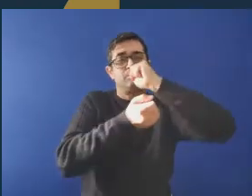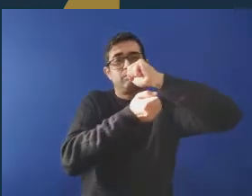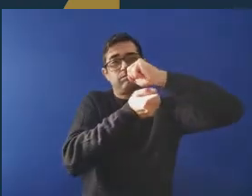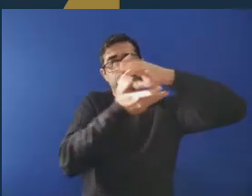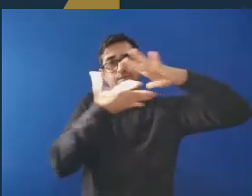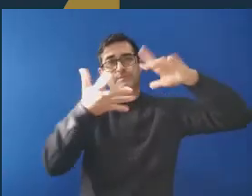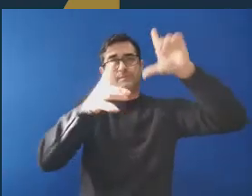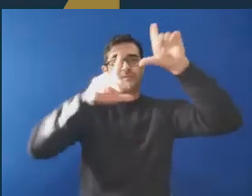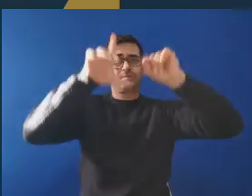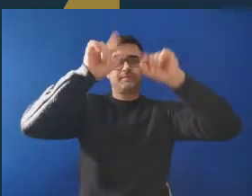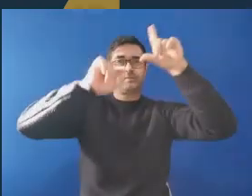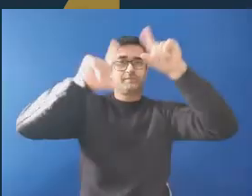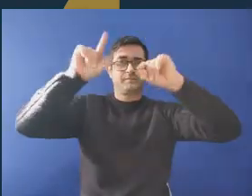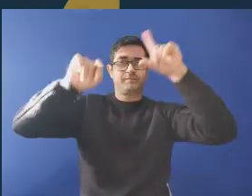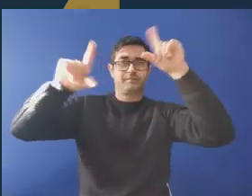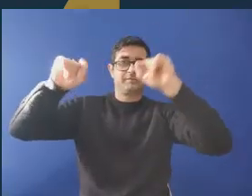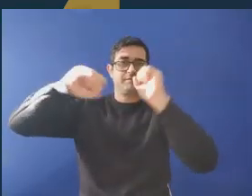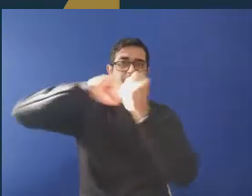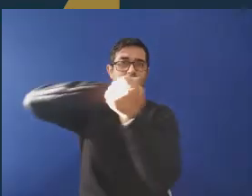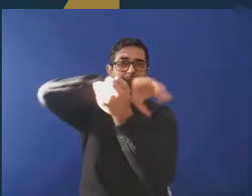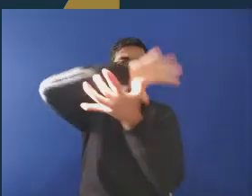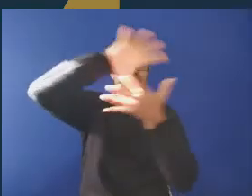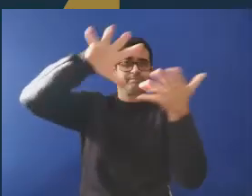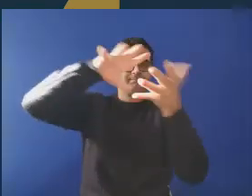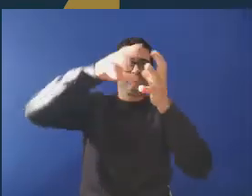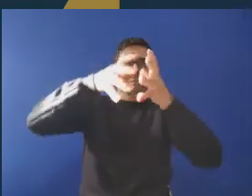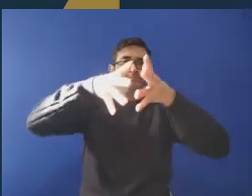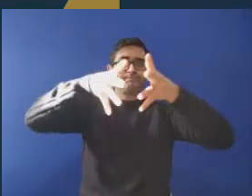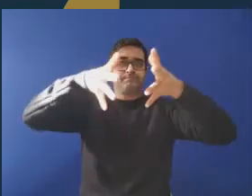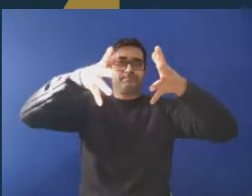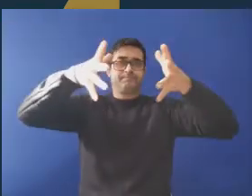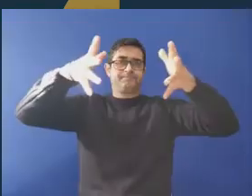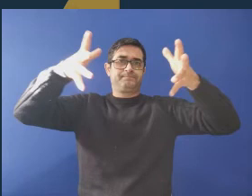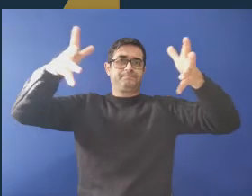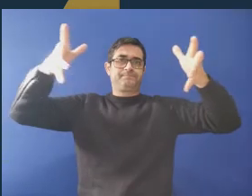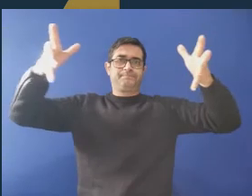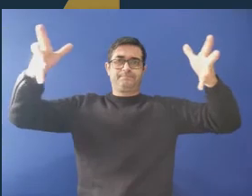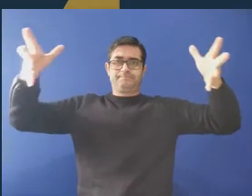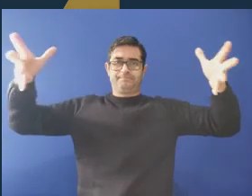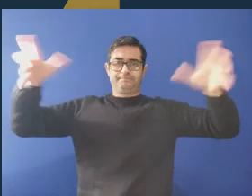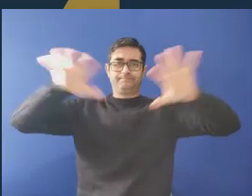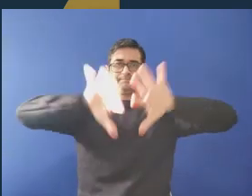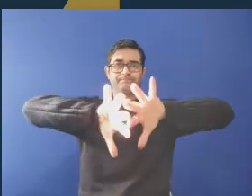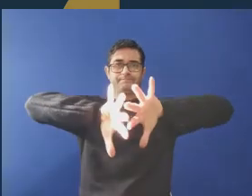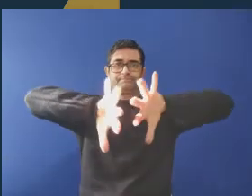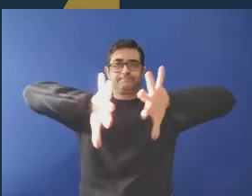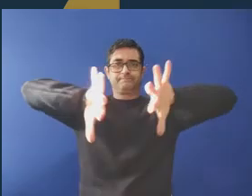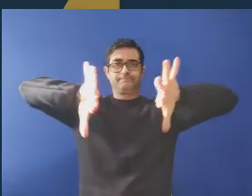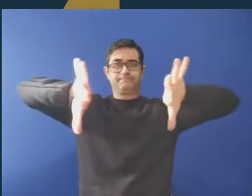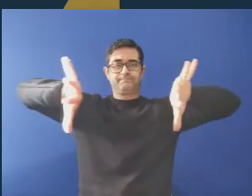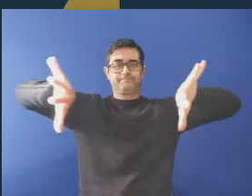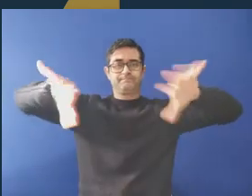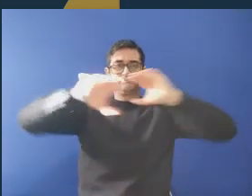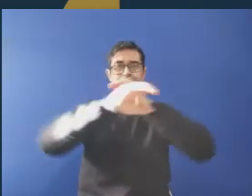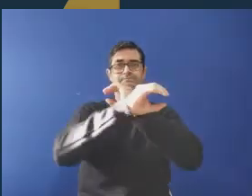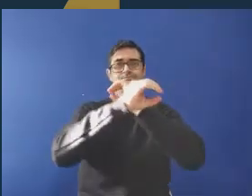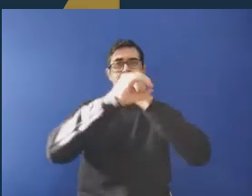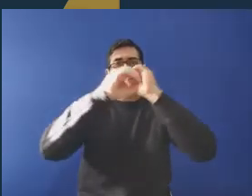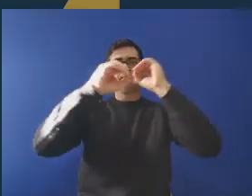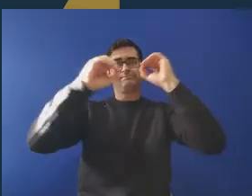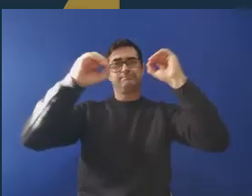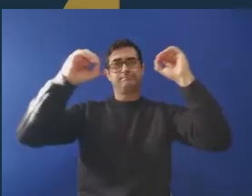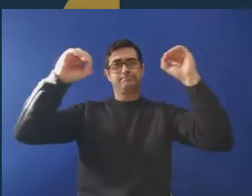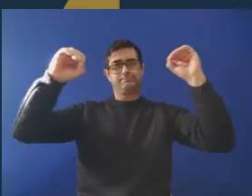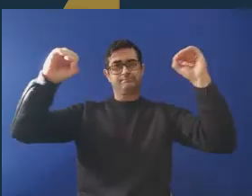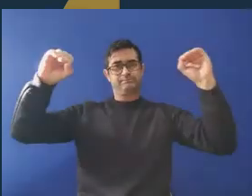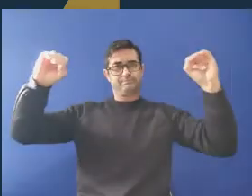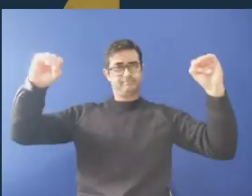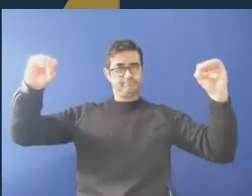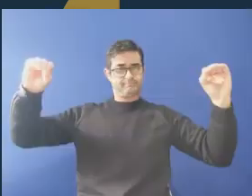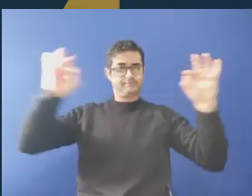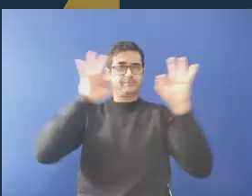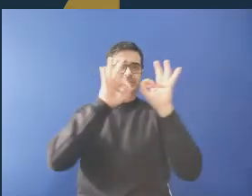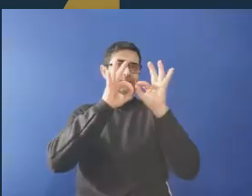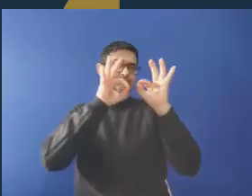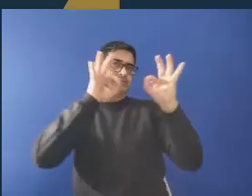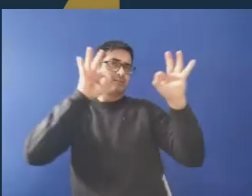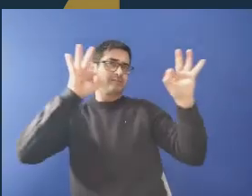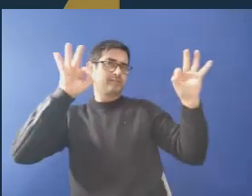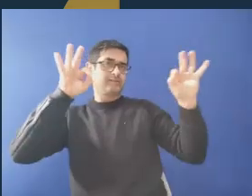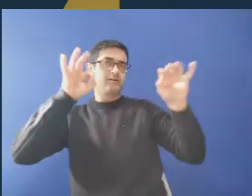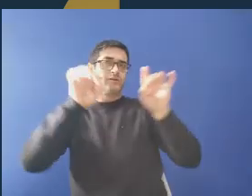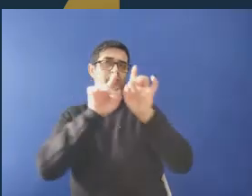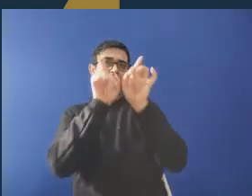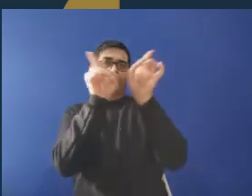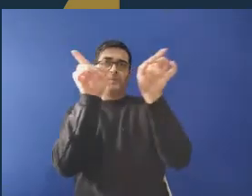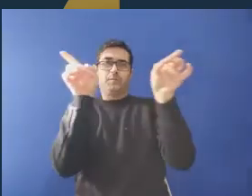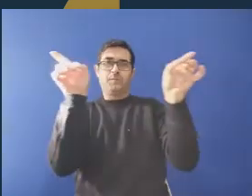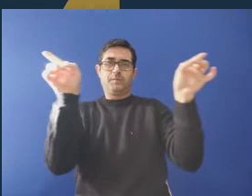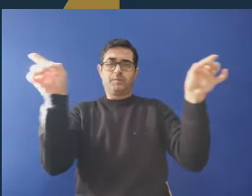se espalhar e ao distanciar os corpos celestes, né, uns dos outros, faz com